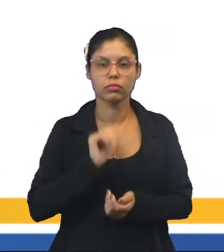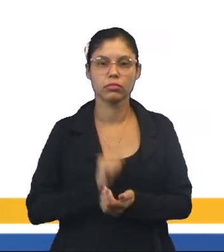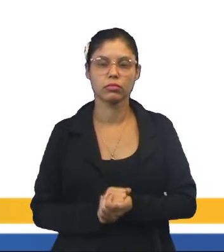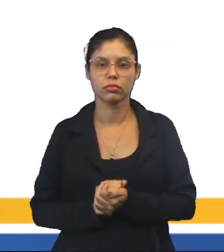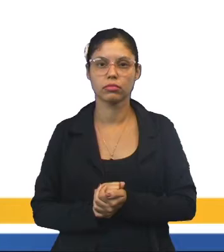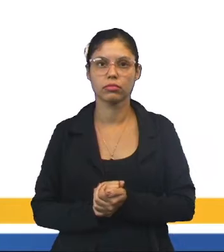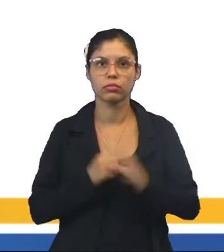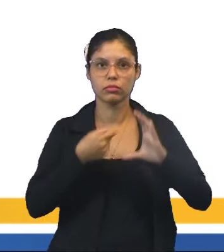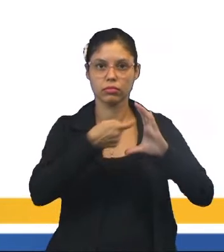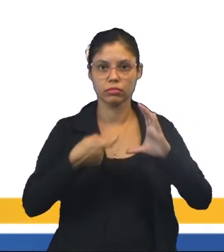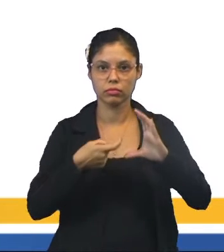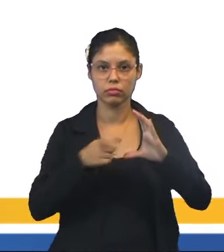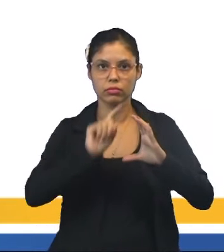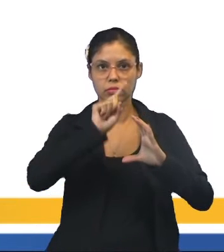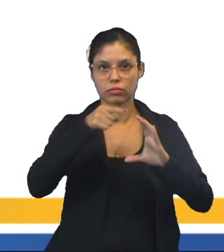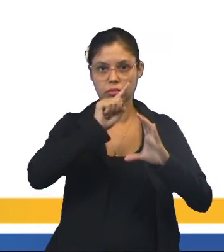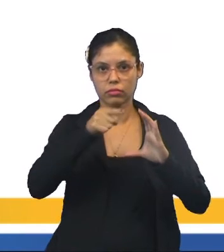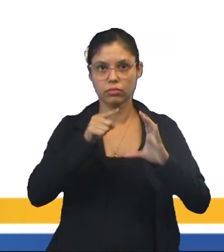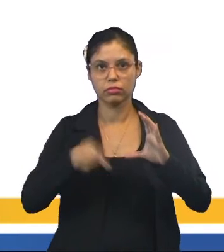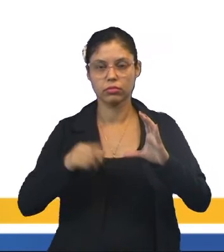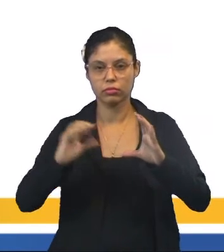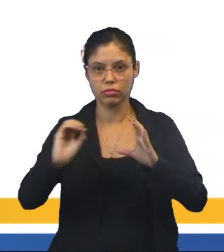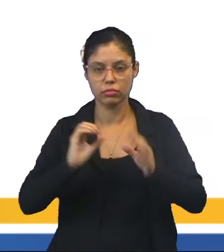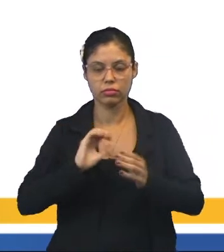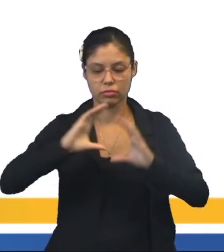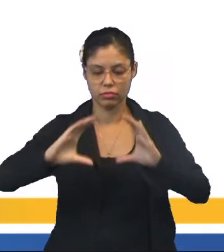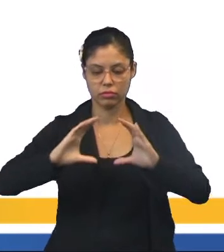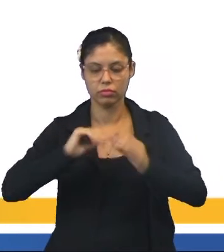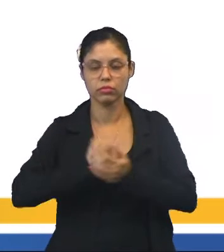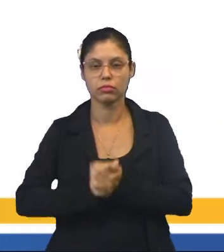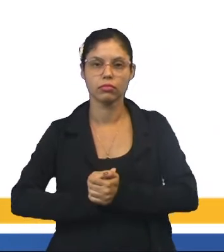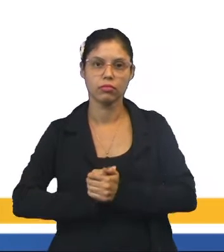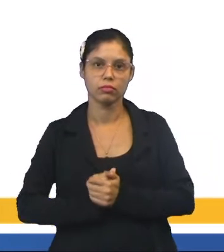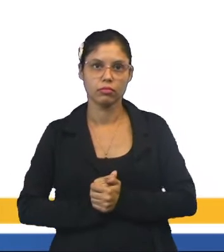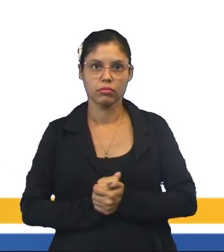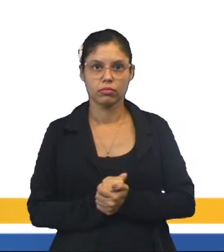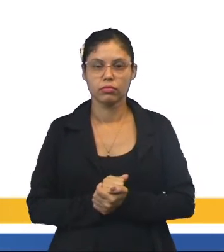b igual a x2' igual a zero.